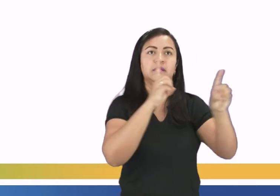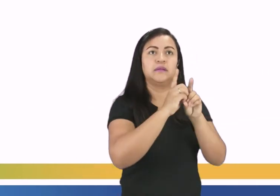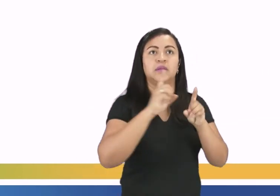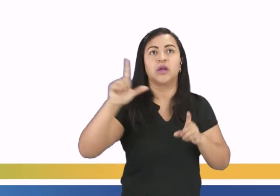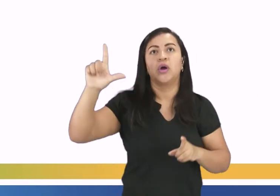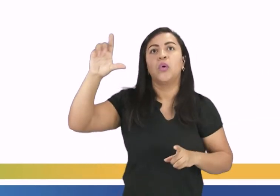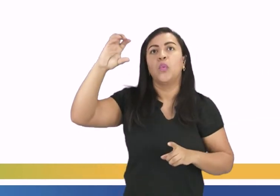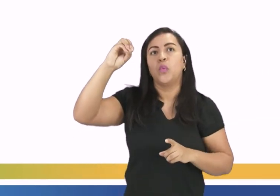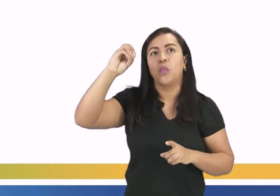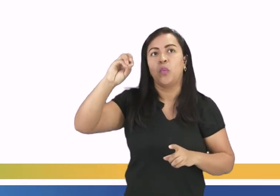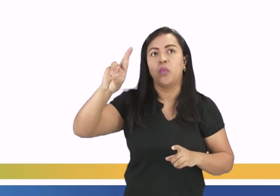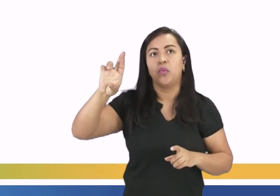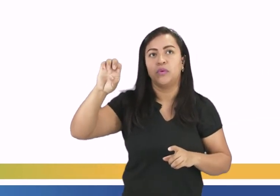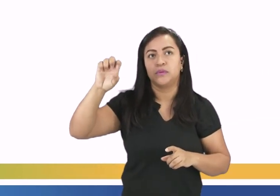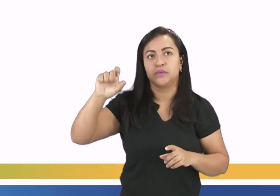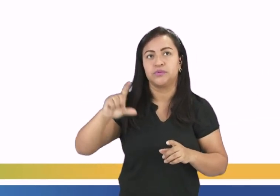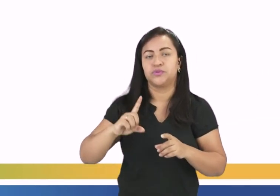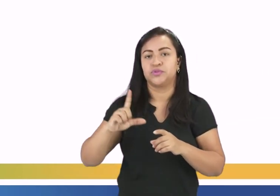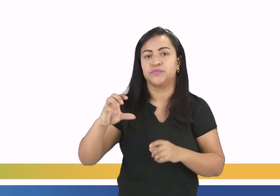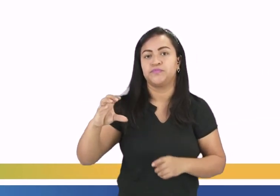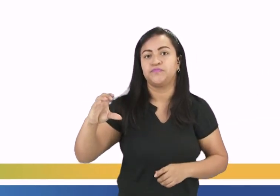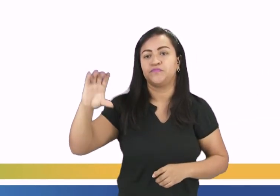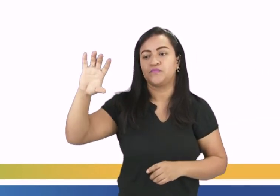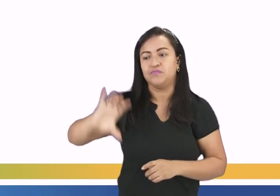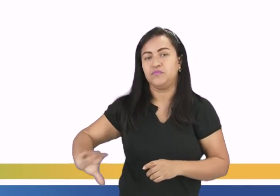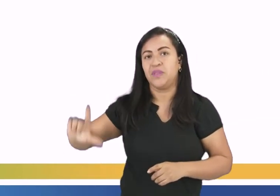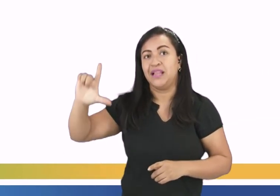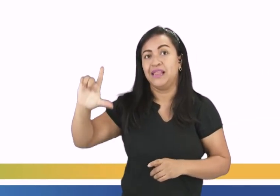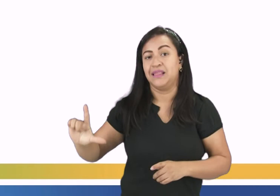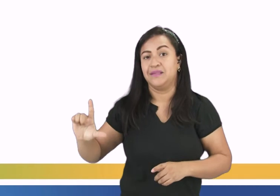Estados Unidos. Agora, observe um mapa.